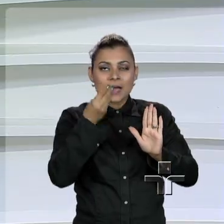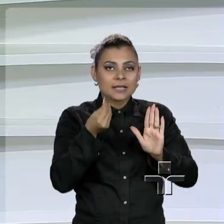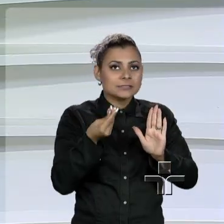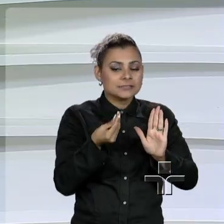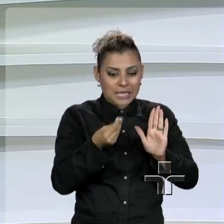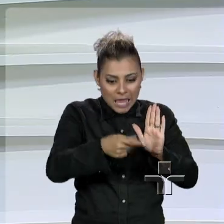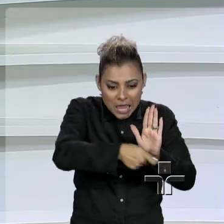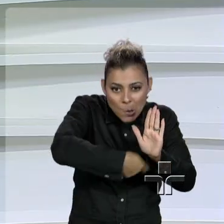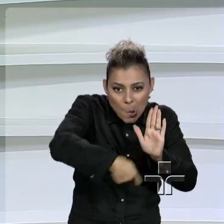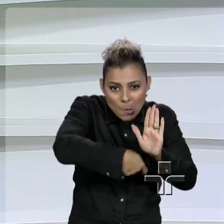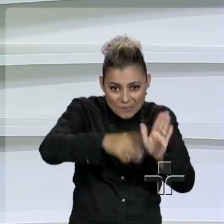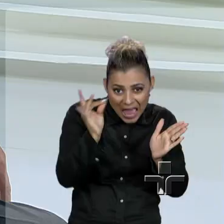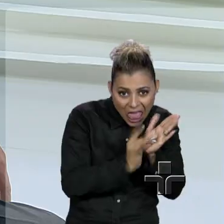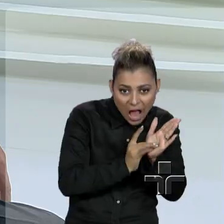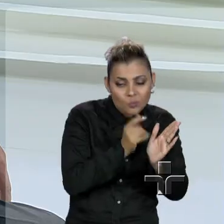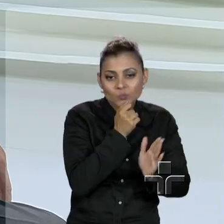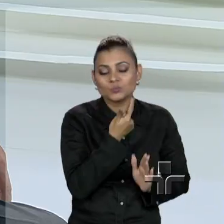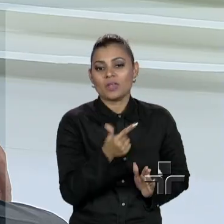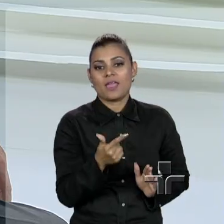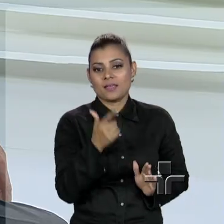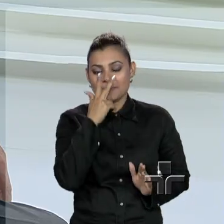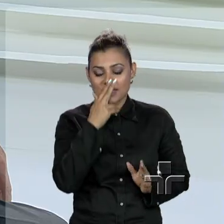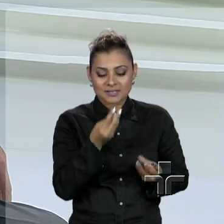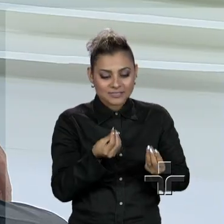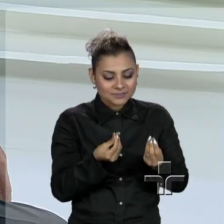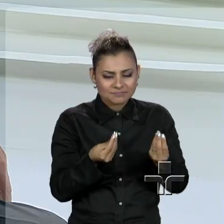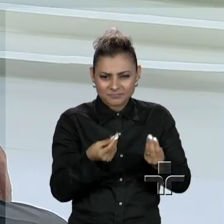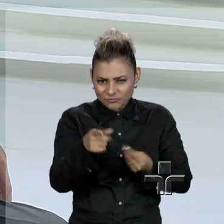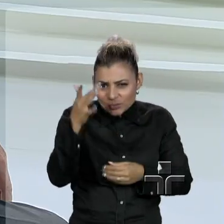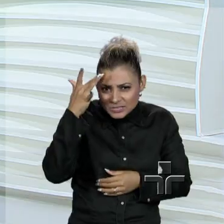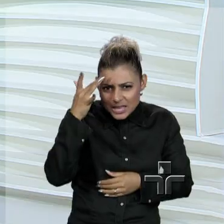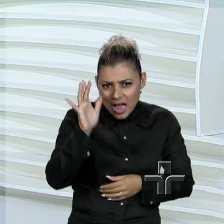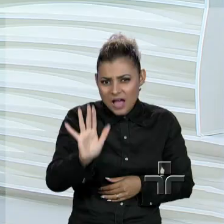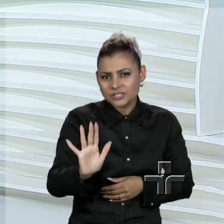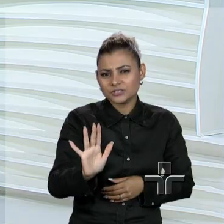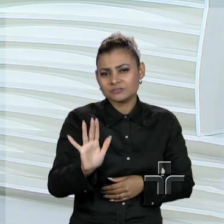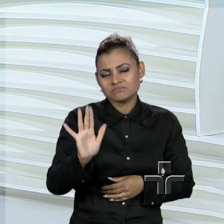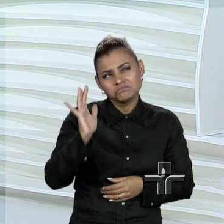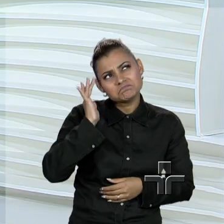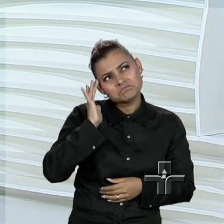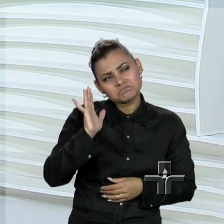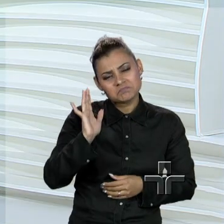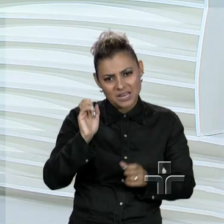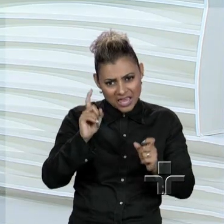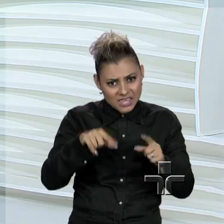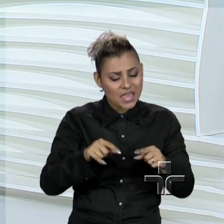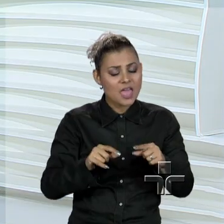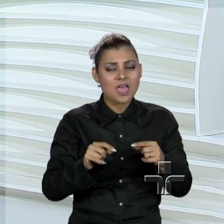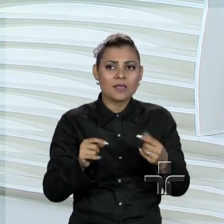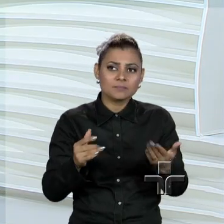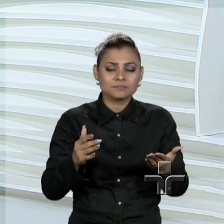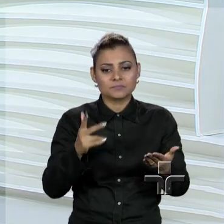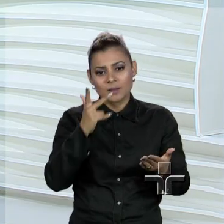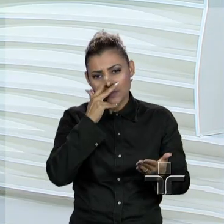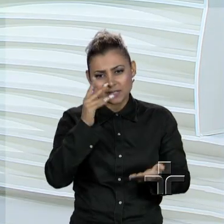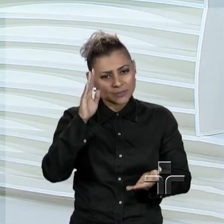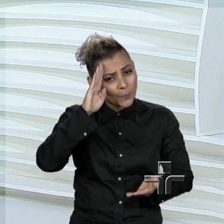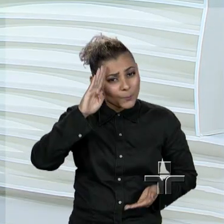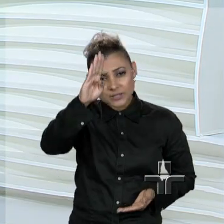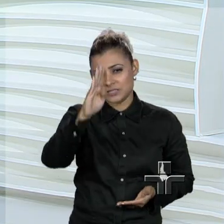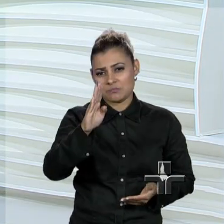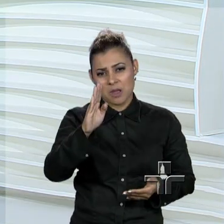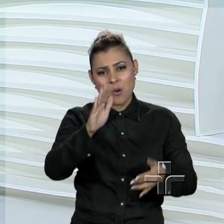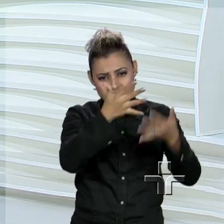que a economia real, o senhor acha que isso é o estupim, quer dizer, foi o motor de toda